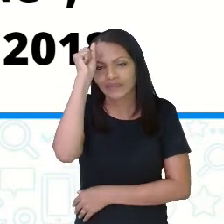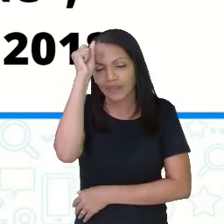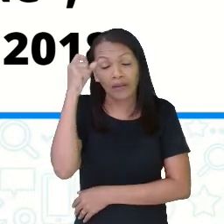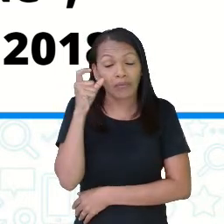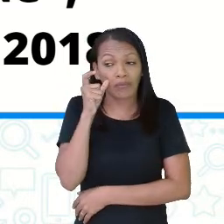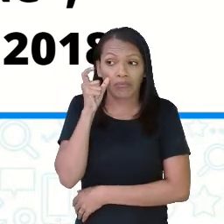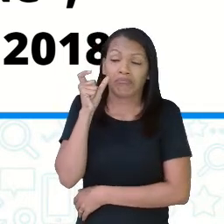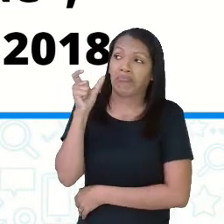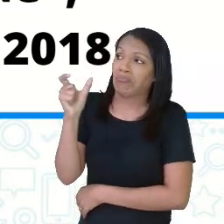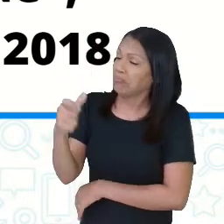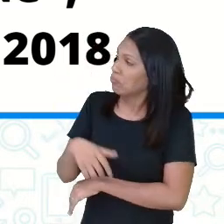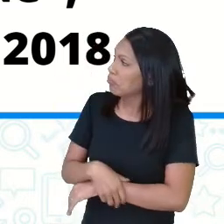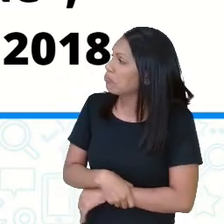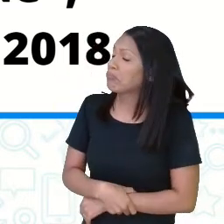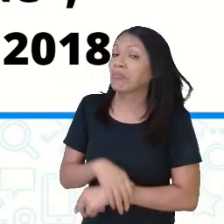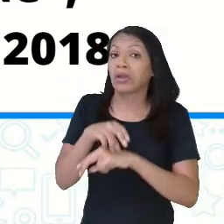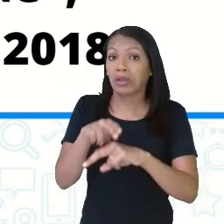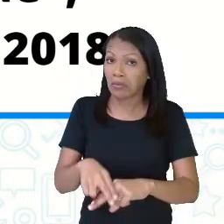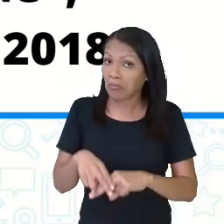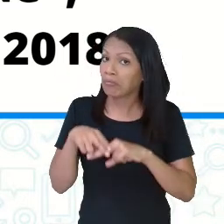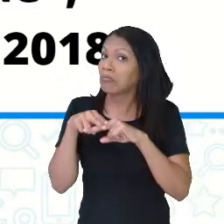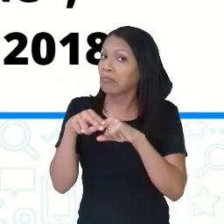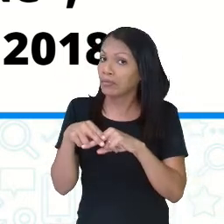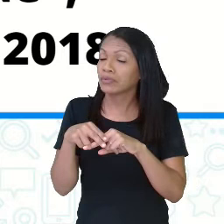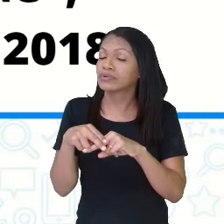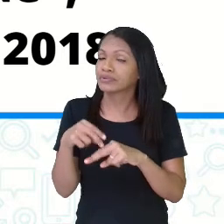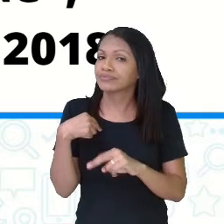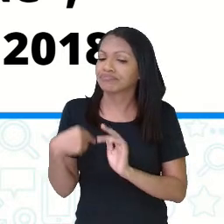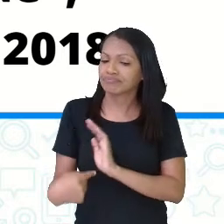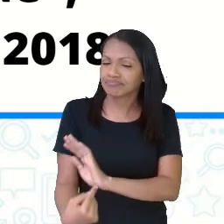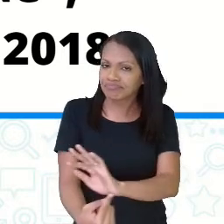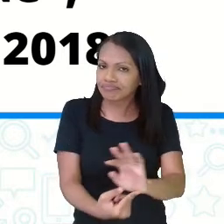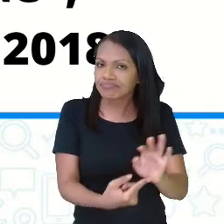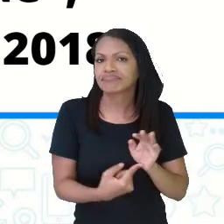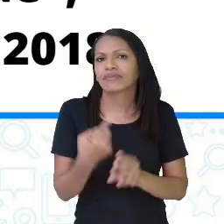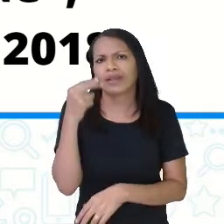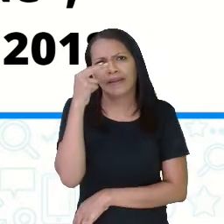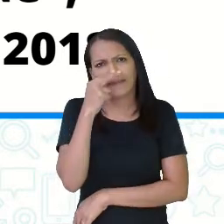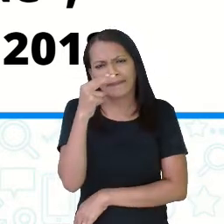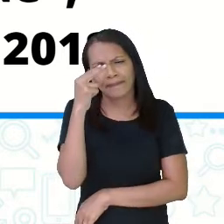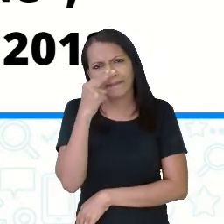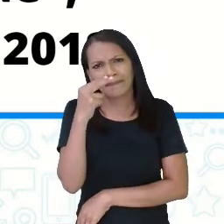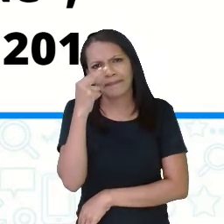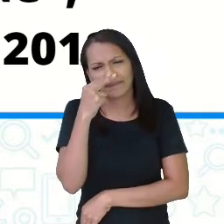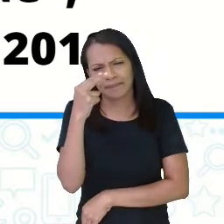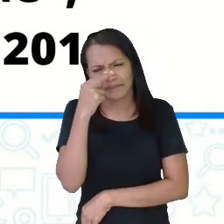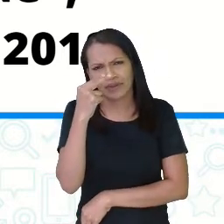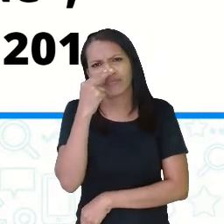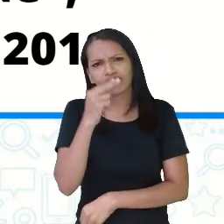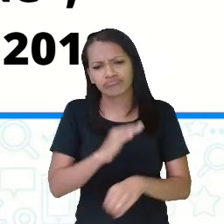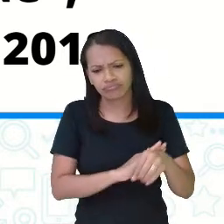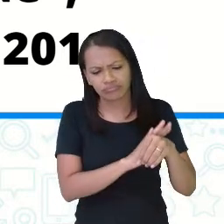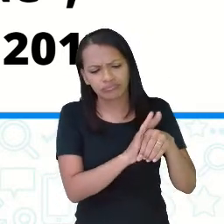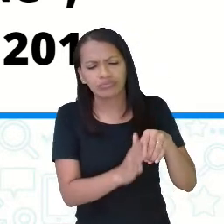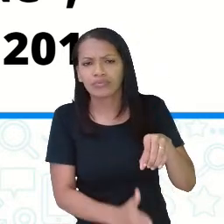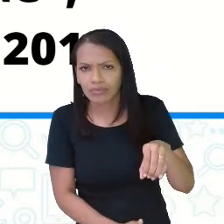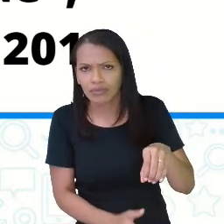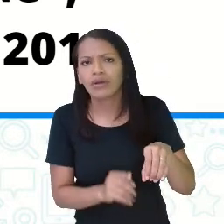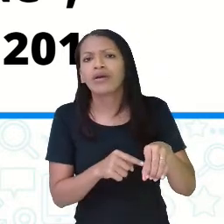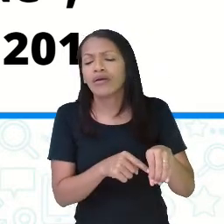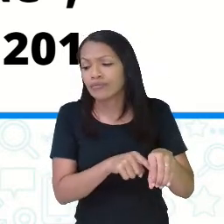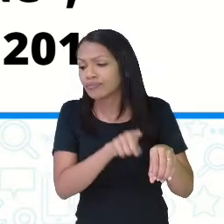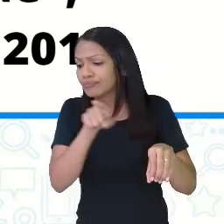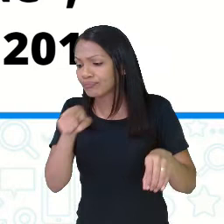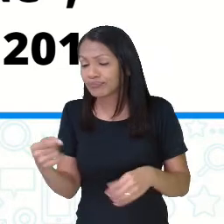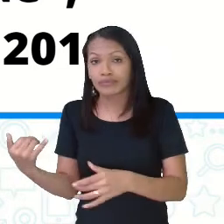interessante, e por isso que eu trouxe a obra dela, é que, mesmo ela saindo do meio indígena, ela vindo para a cidade,